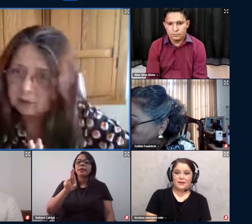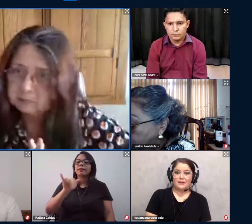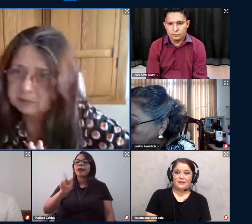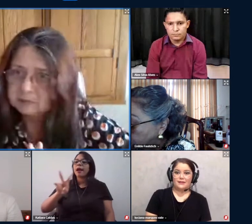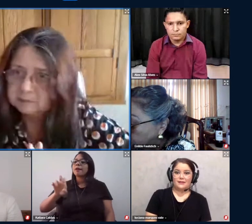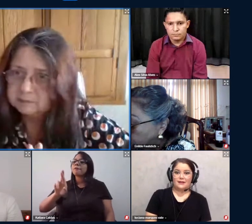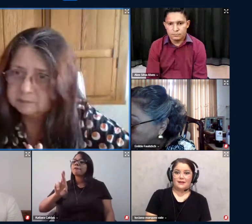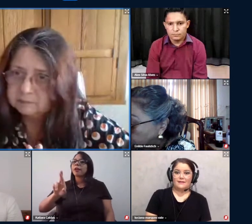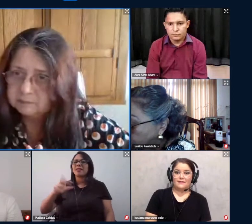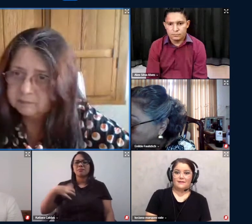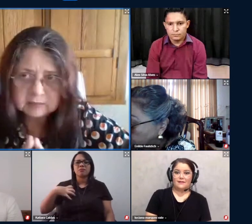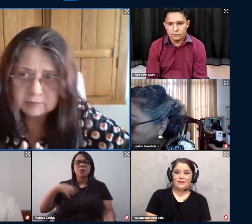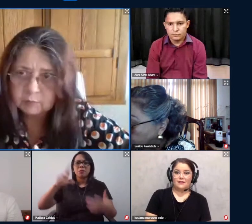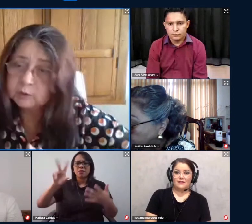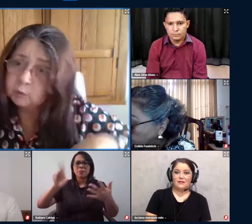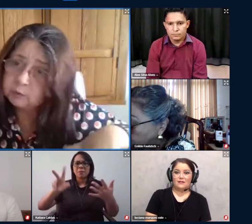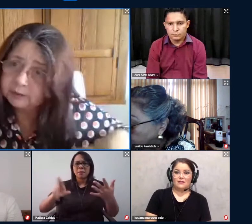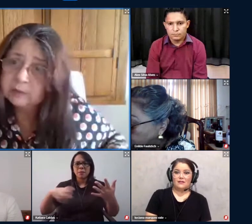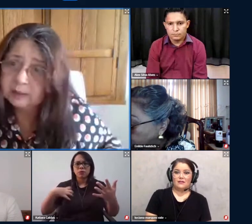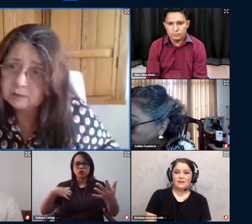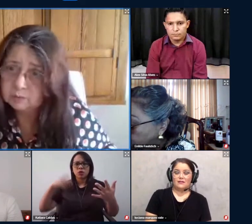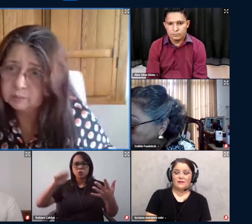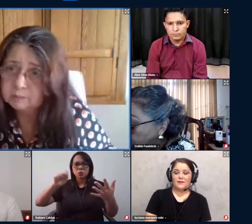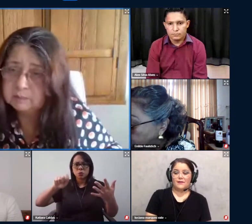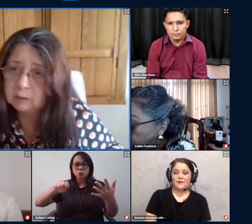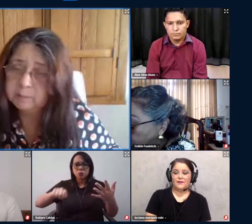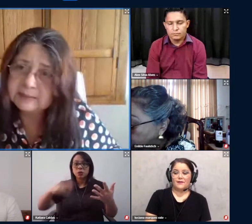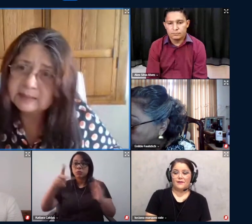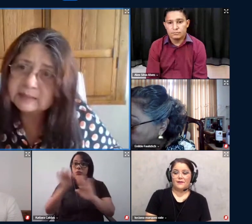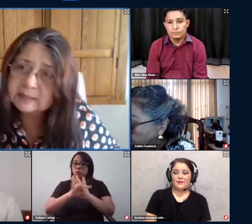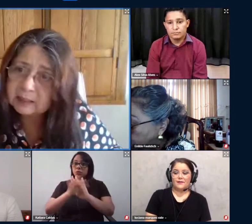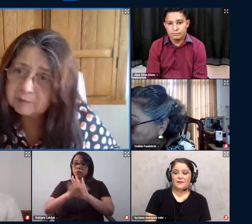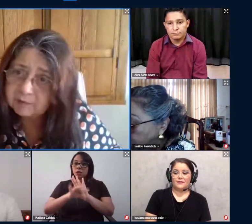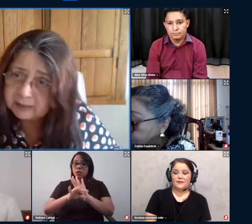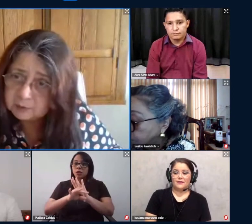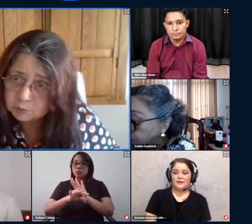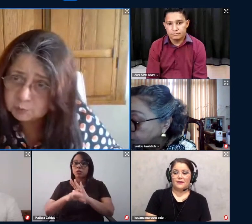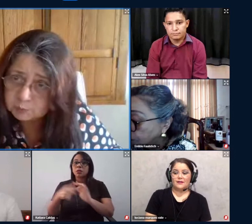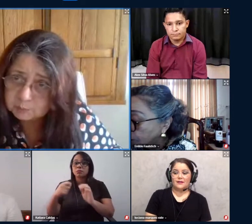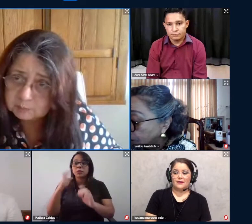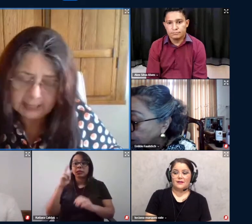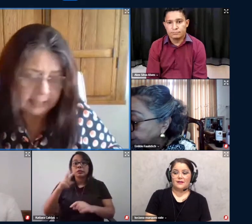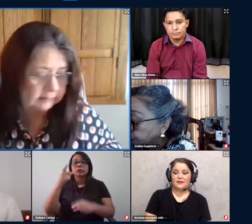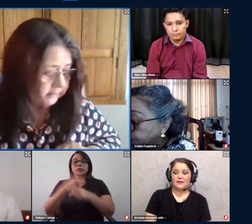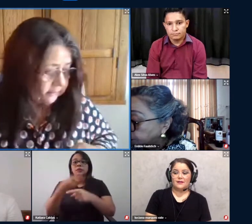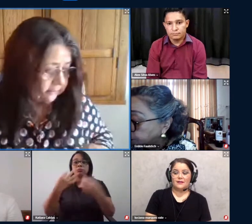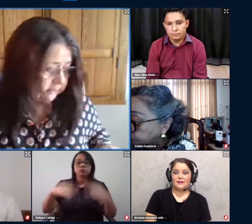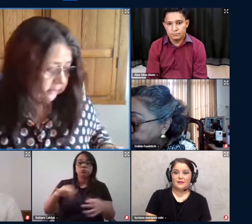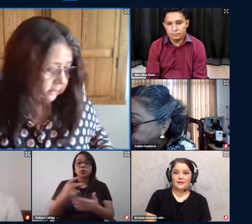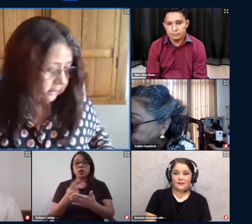várias formas. No teu texto. Então, precisas rever isso, tá?